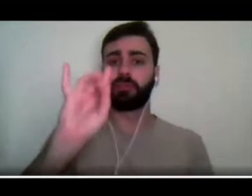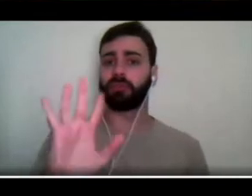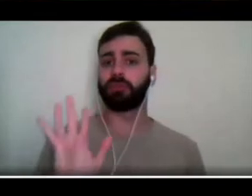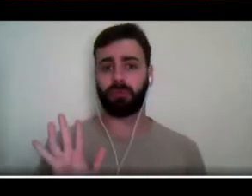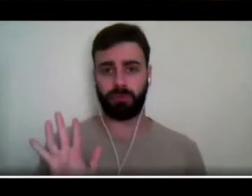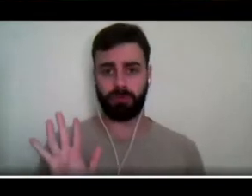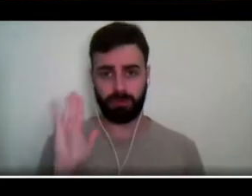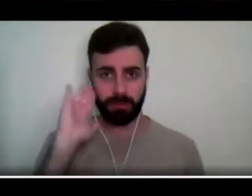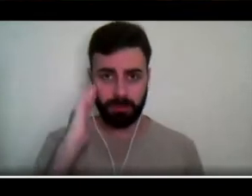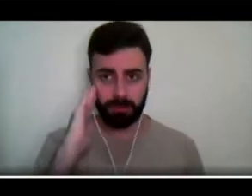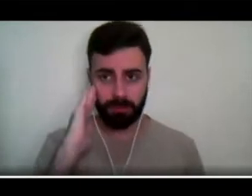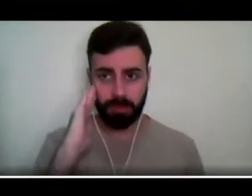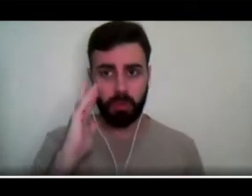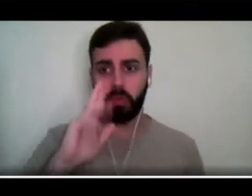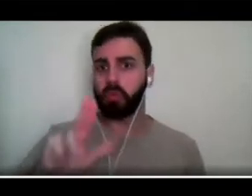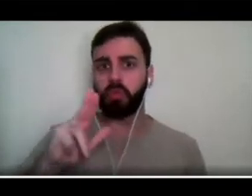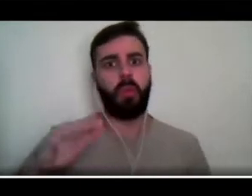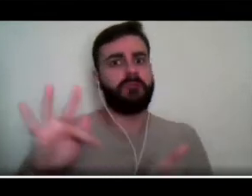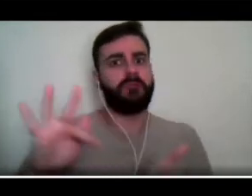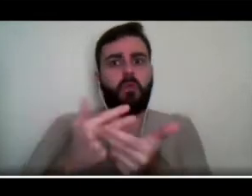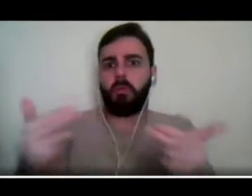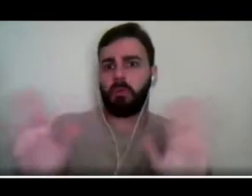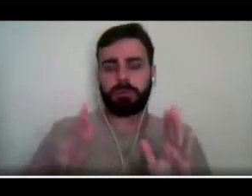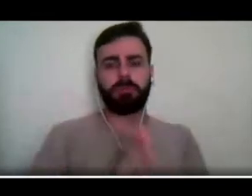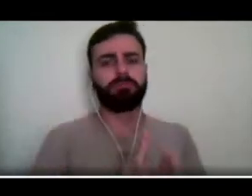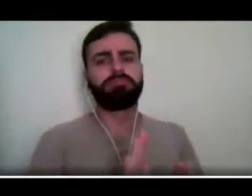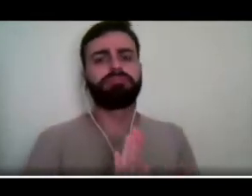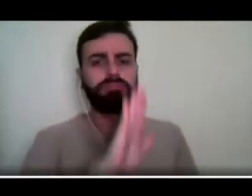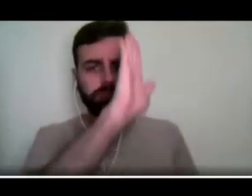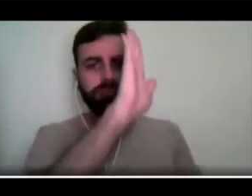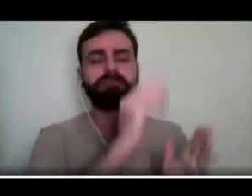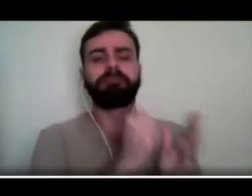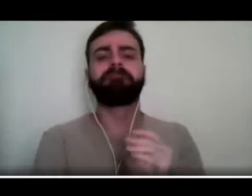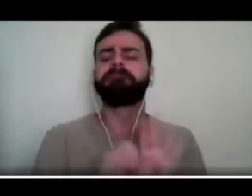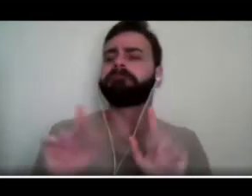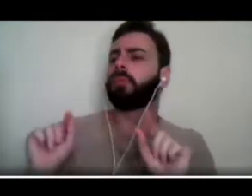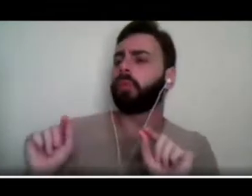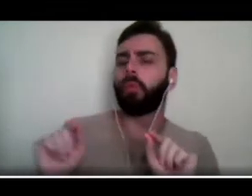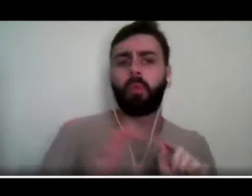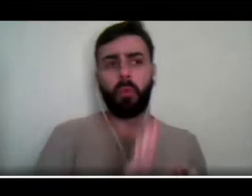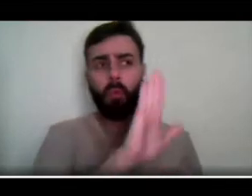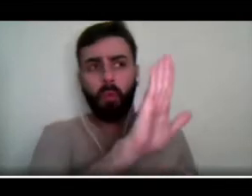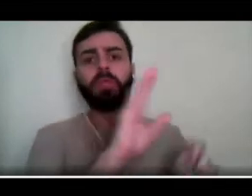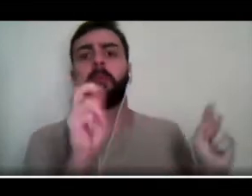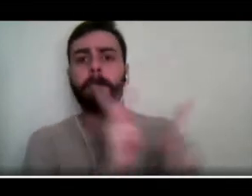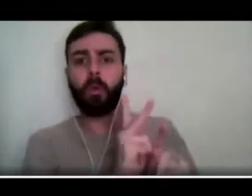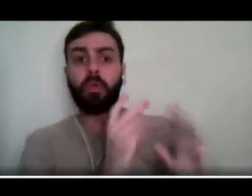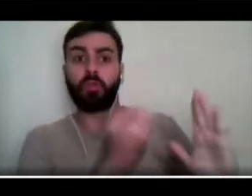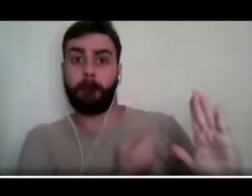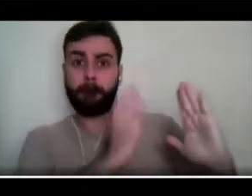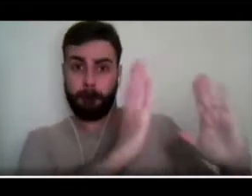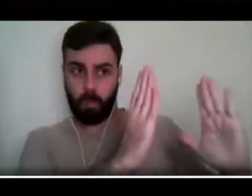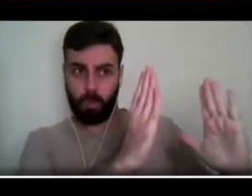Professora, Oi. você derivou o módulo porque é o paralelo, né?